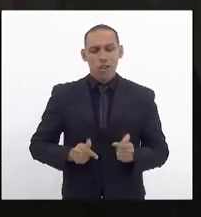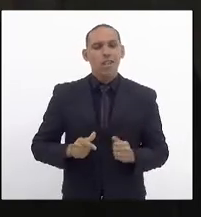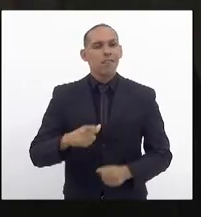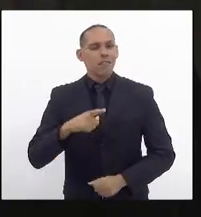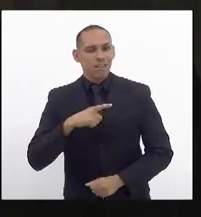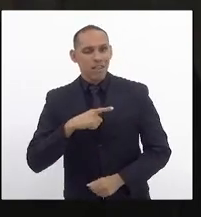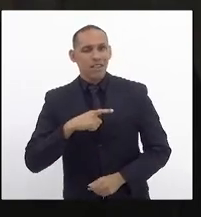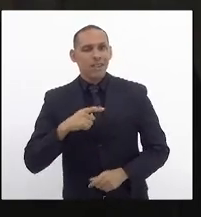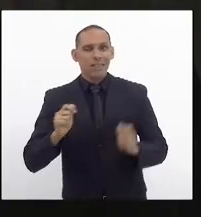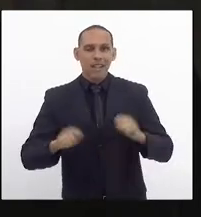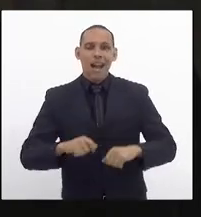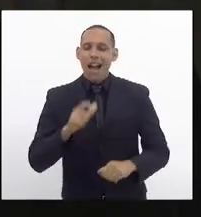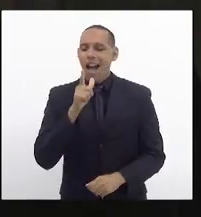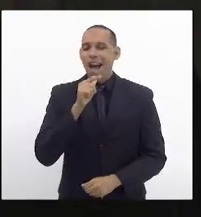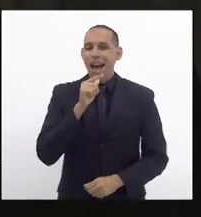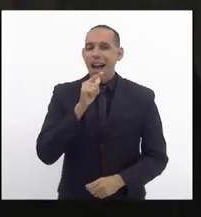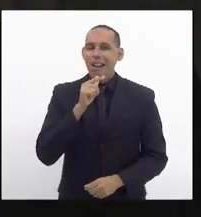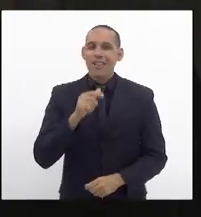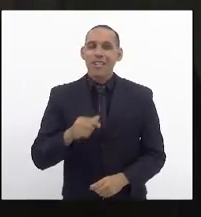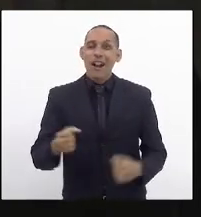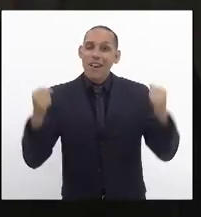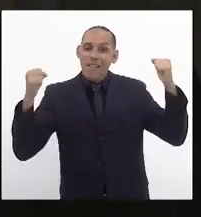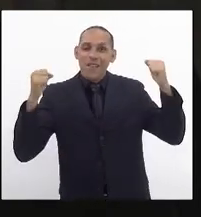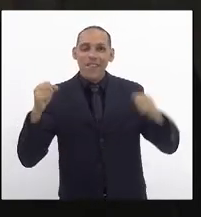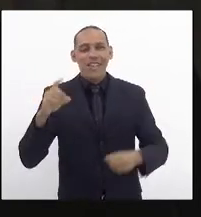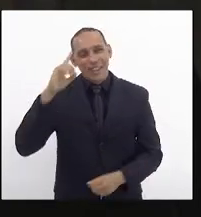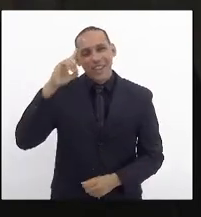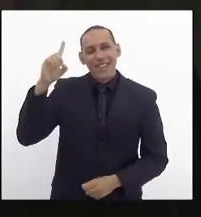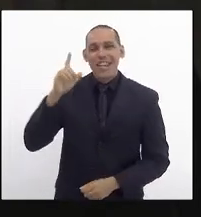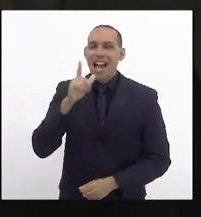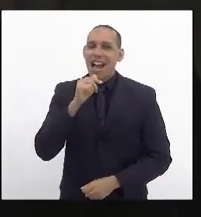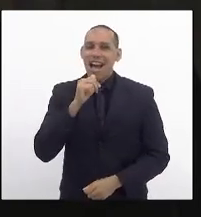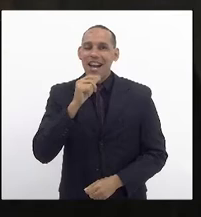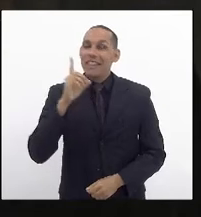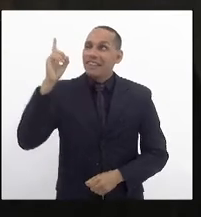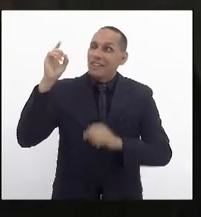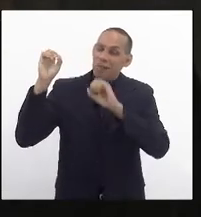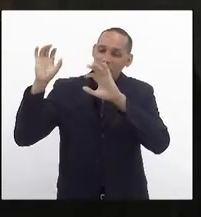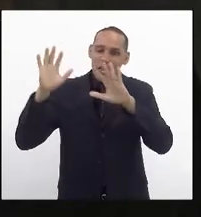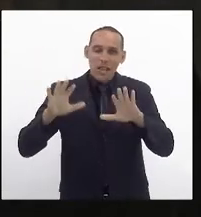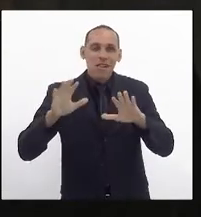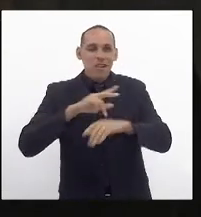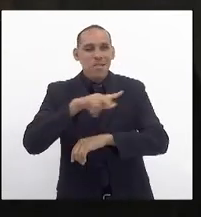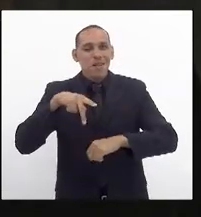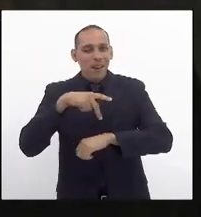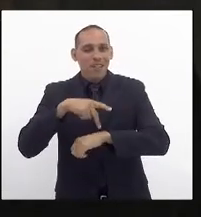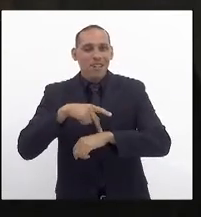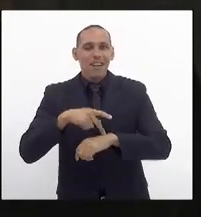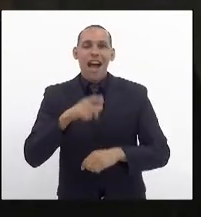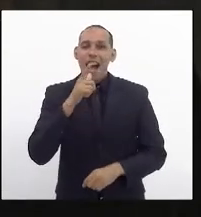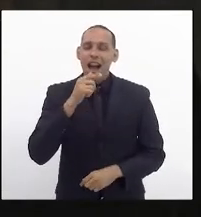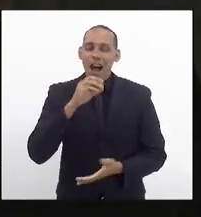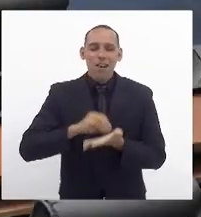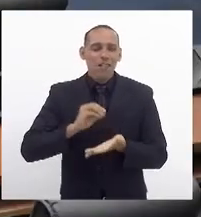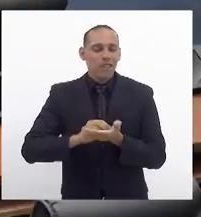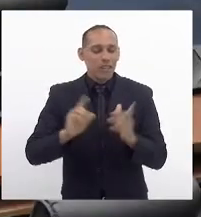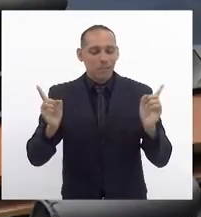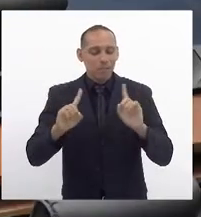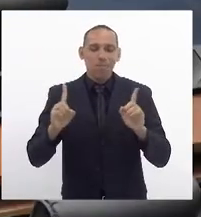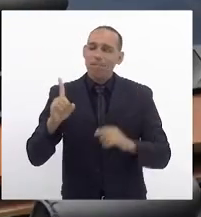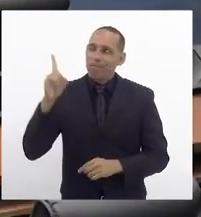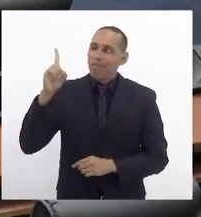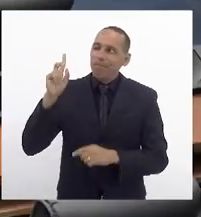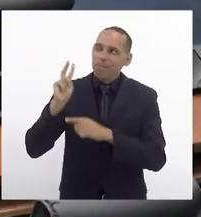que a água viva o dia da água Deus abençoe a nossa nação que não falte água na nossa nação